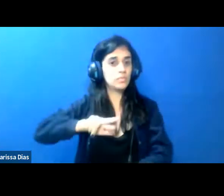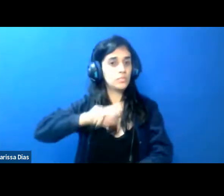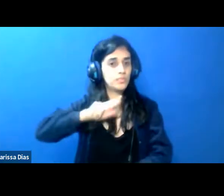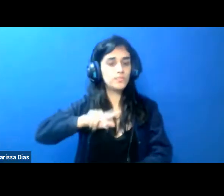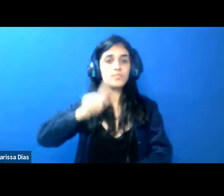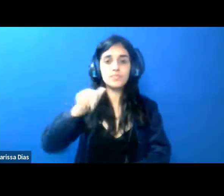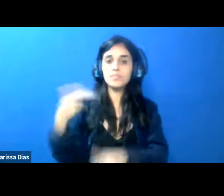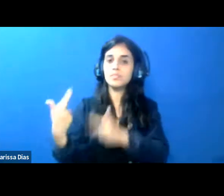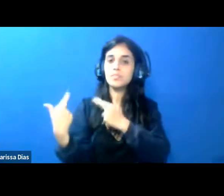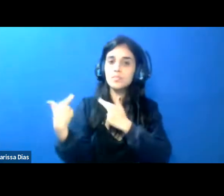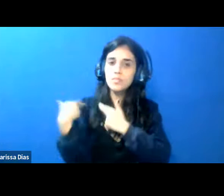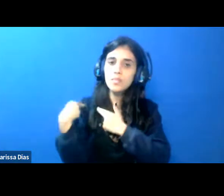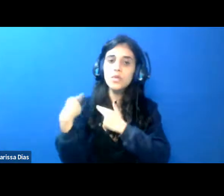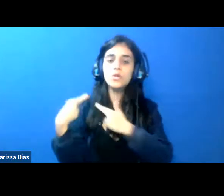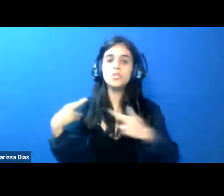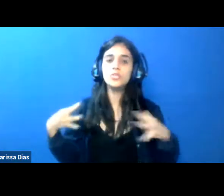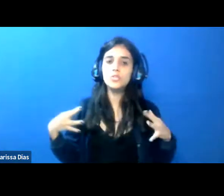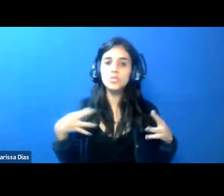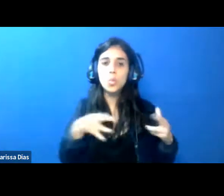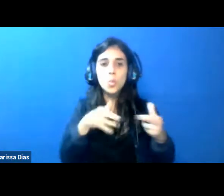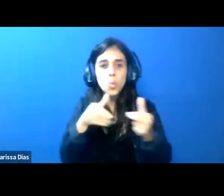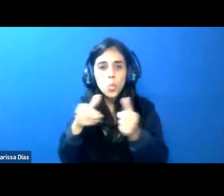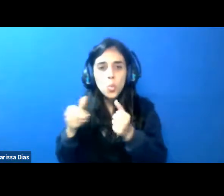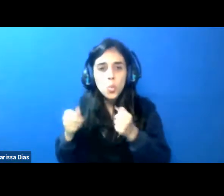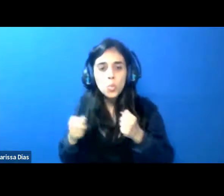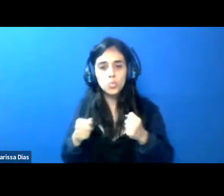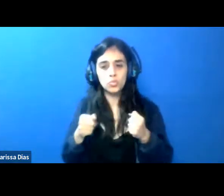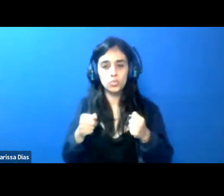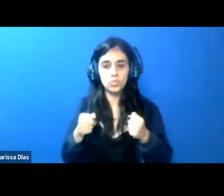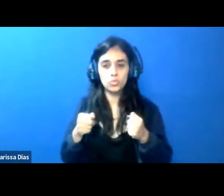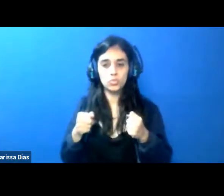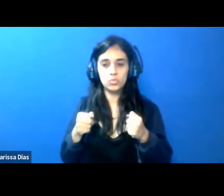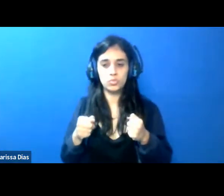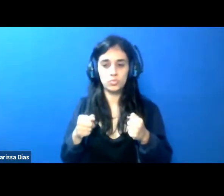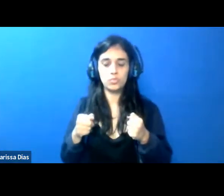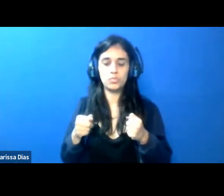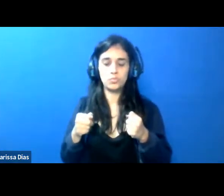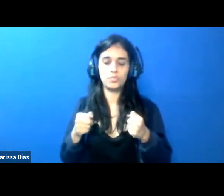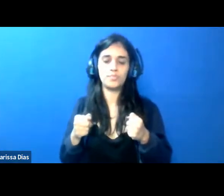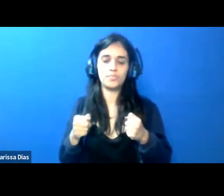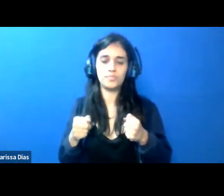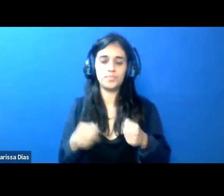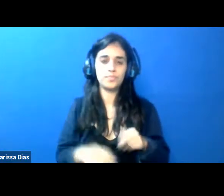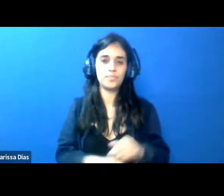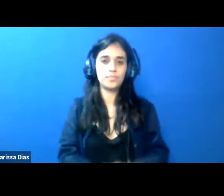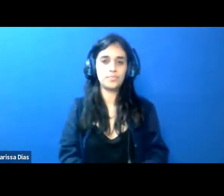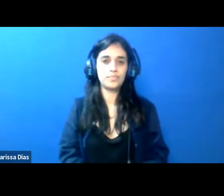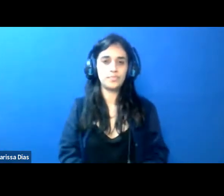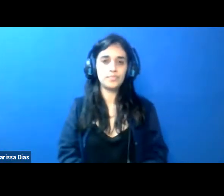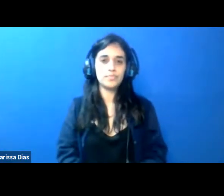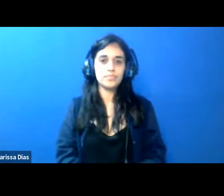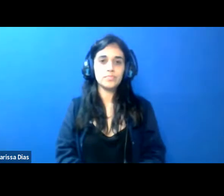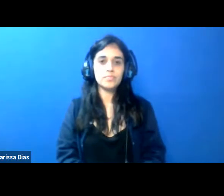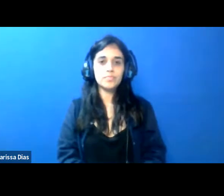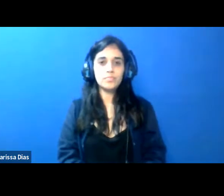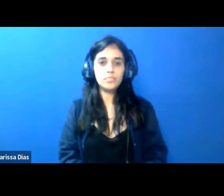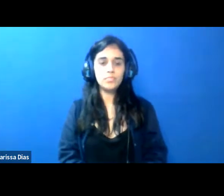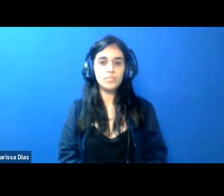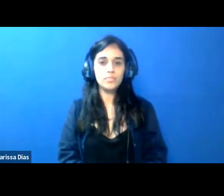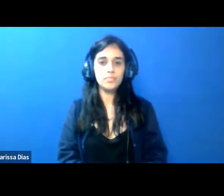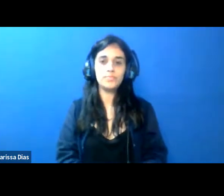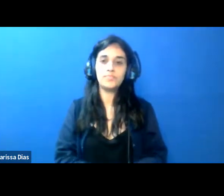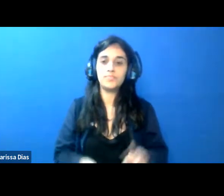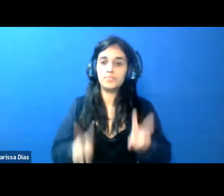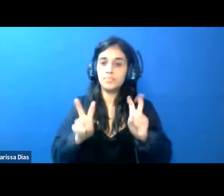sim é um tema que temos que debater entre todos e todas. É um tema que tem que ser levado